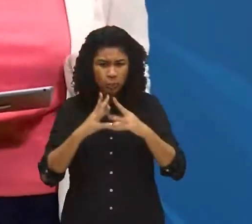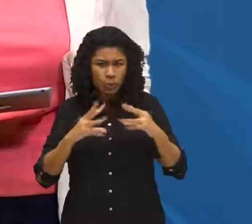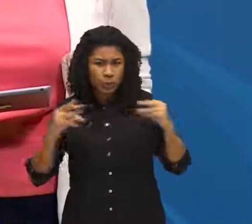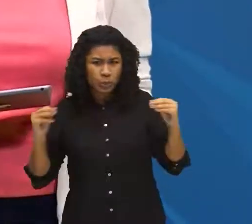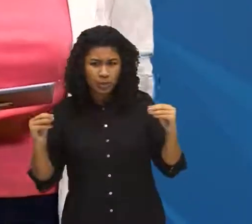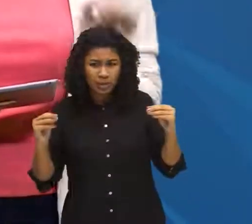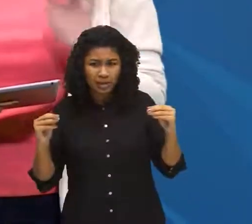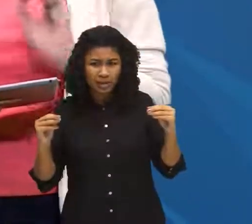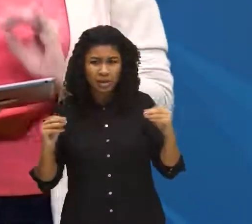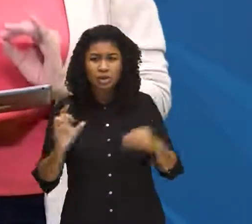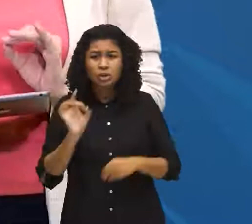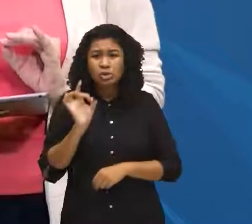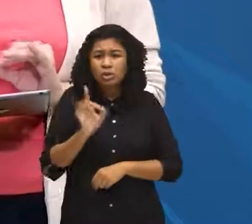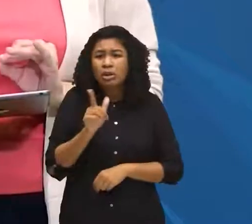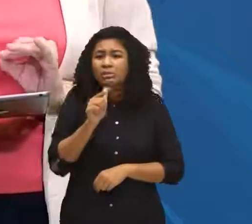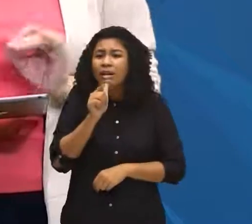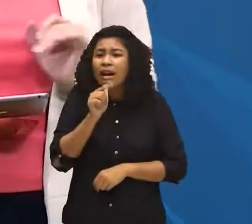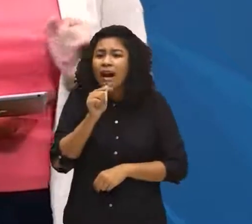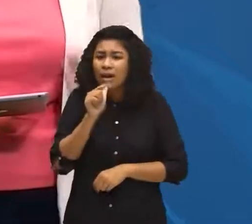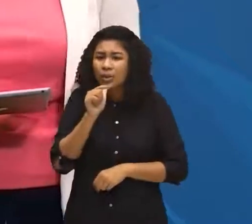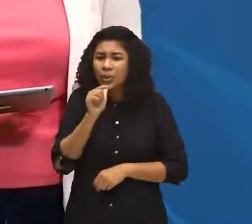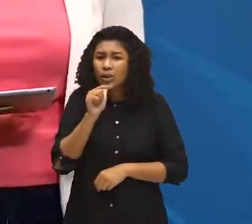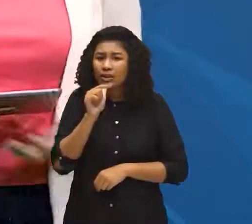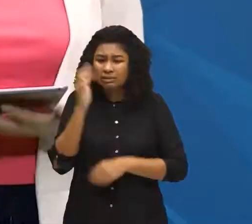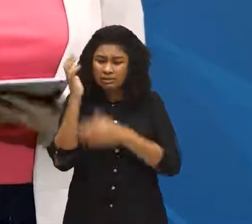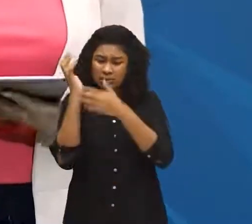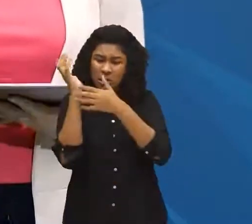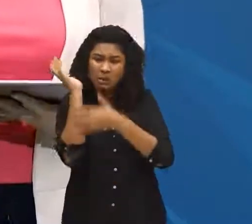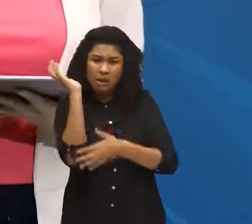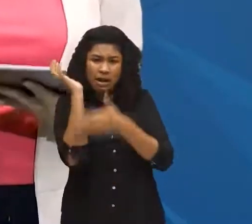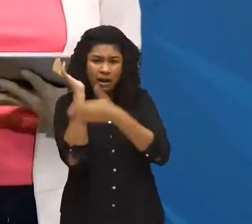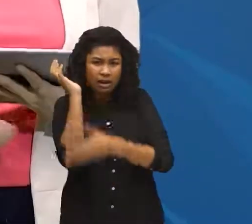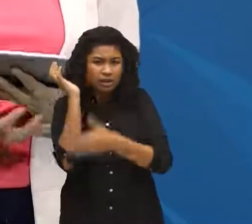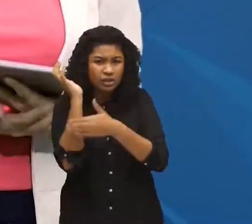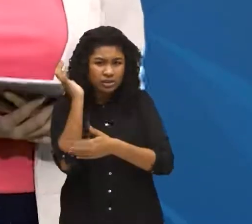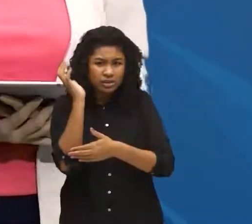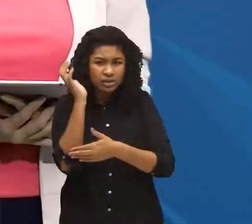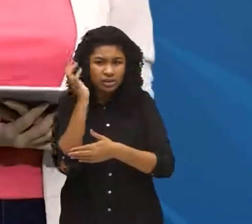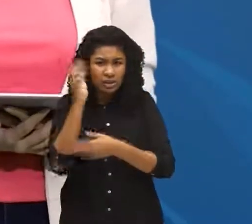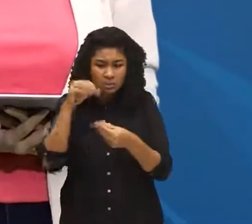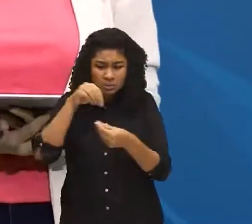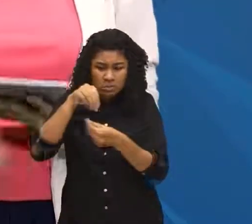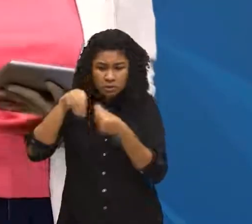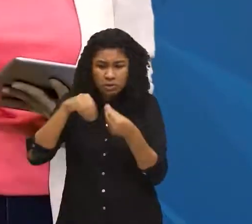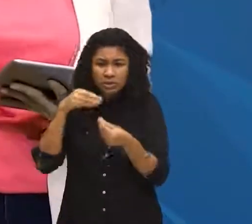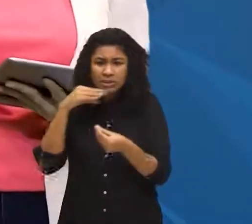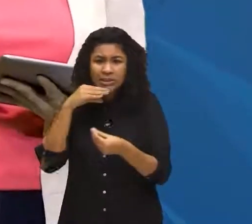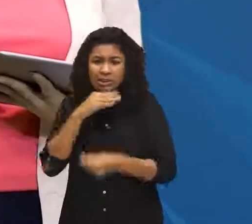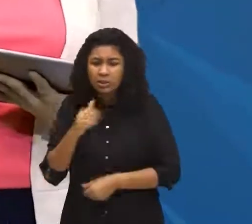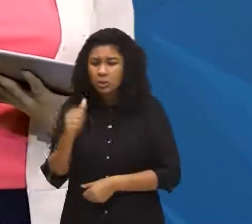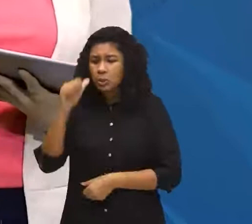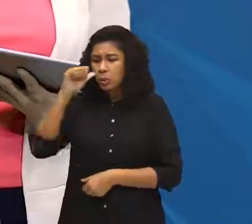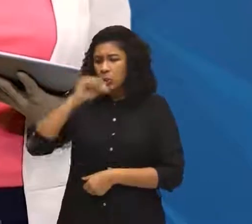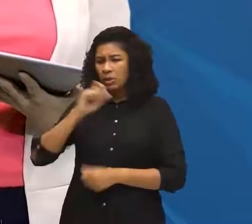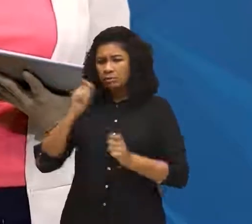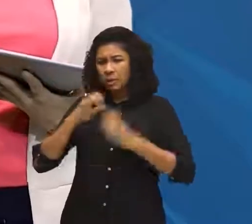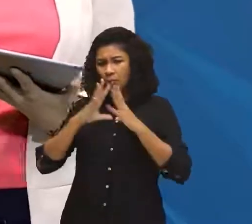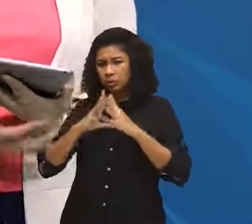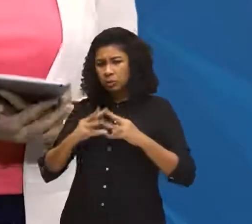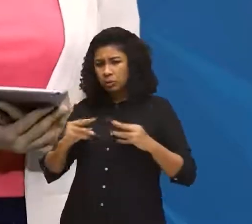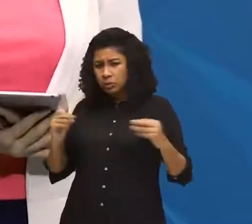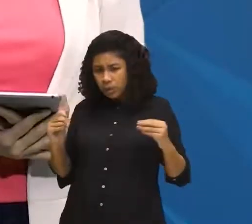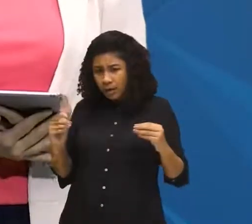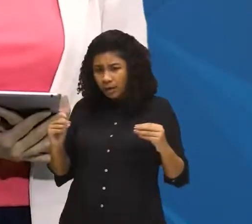isso é verdade ou isso é mentira? Responde para mim, a gente tem aí a resposta da nossa enquete, anota no